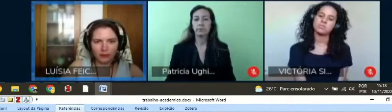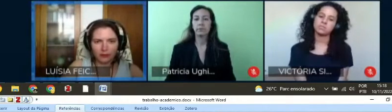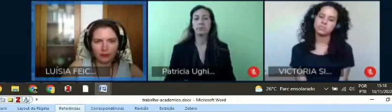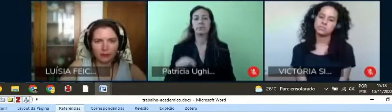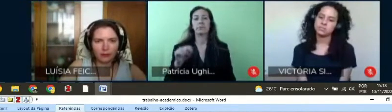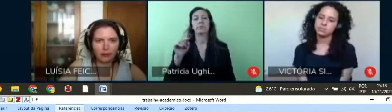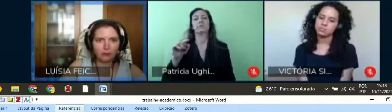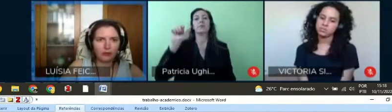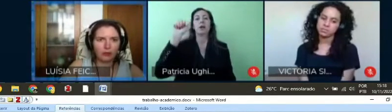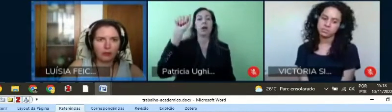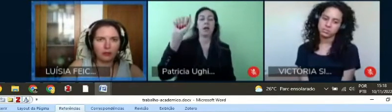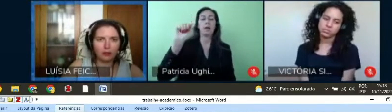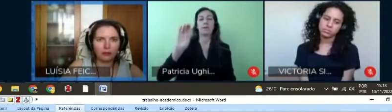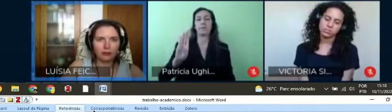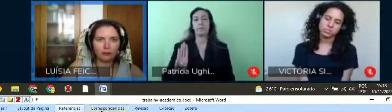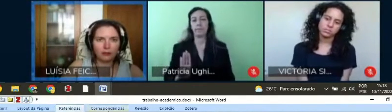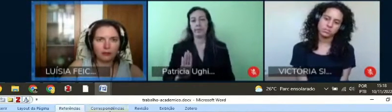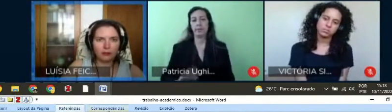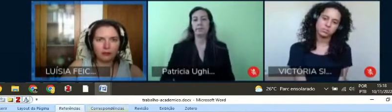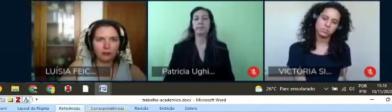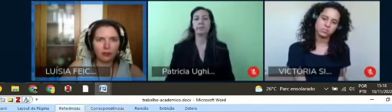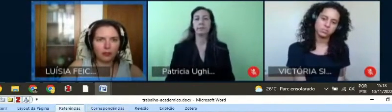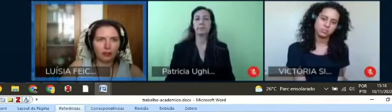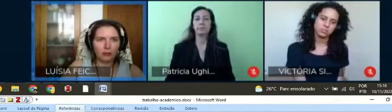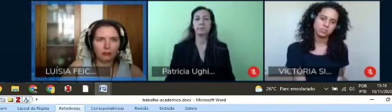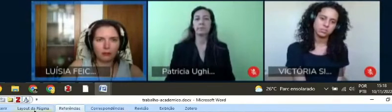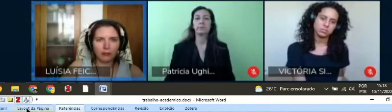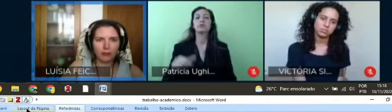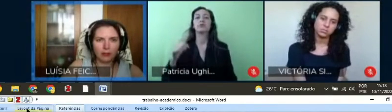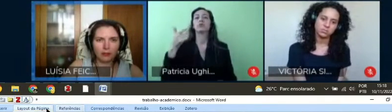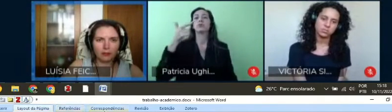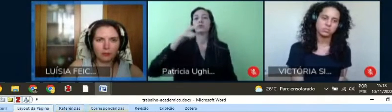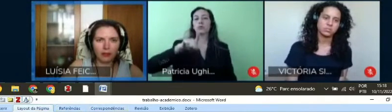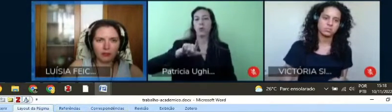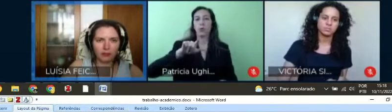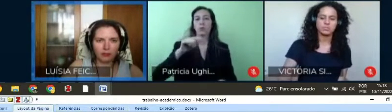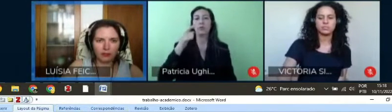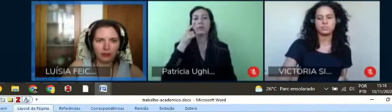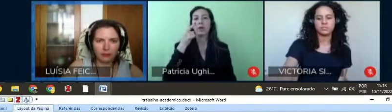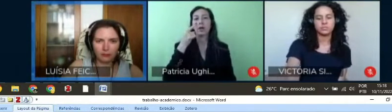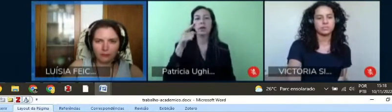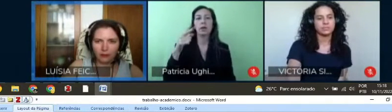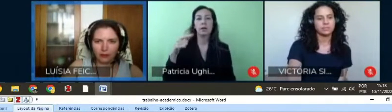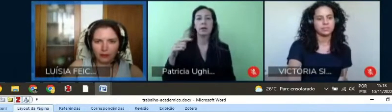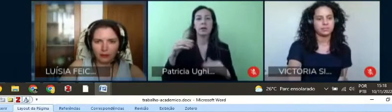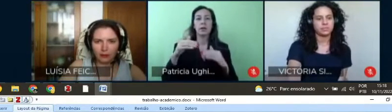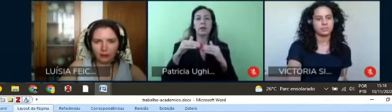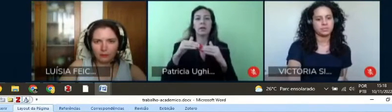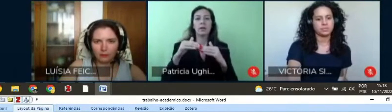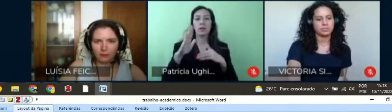depois. Aí eu venho aqui, vou ter que criar uma quebra de página aqui.